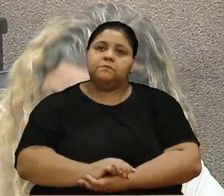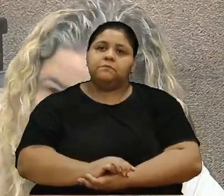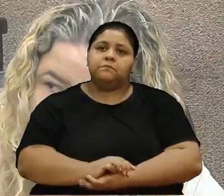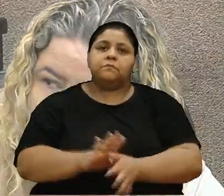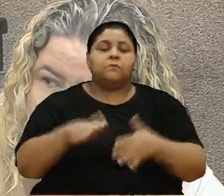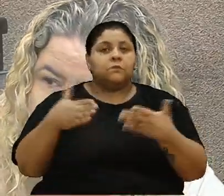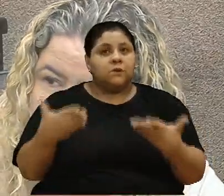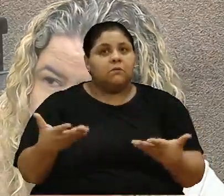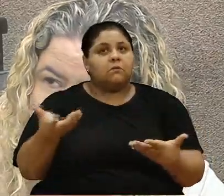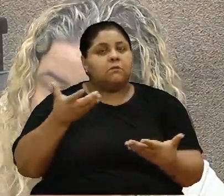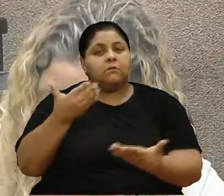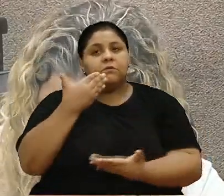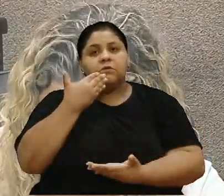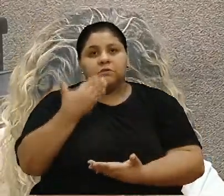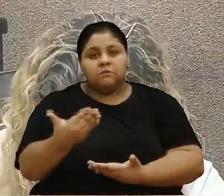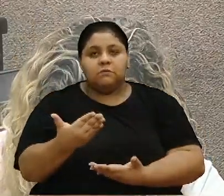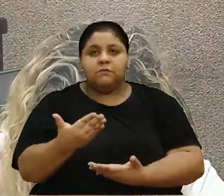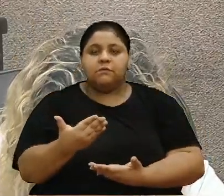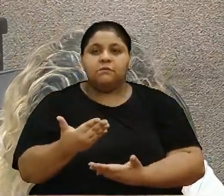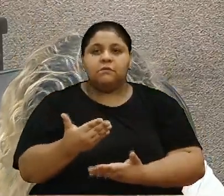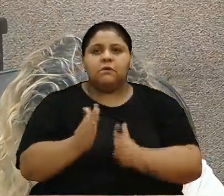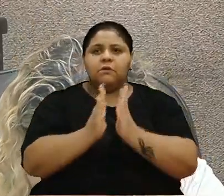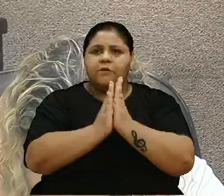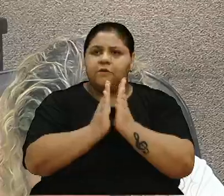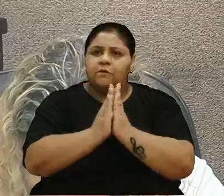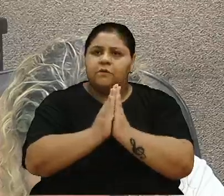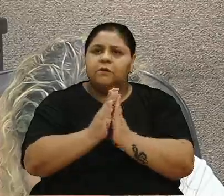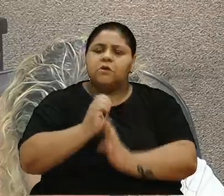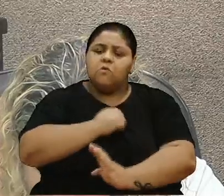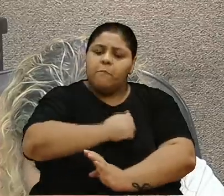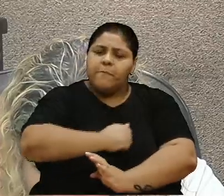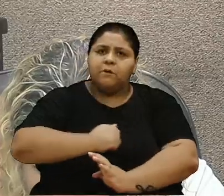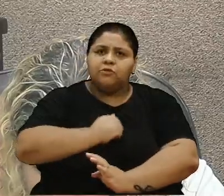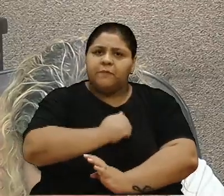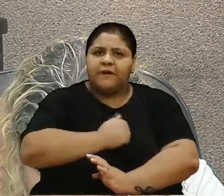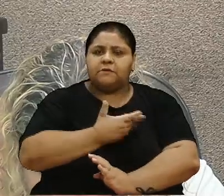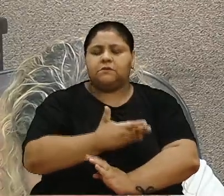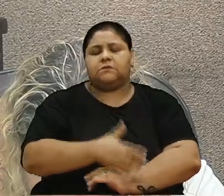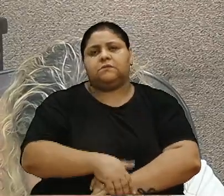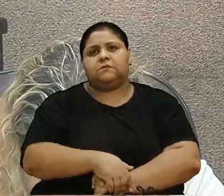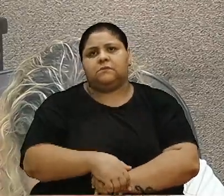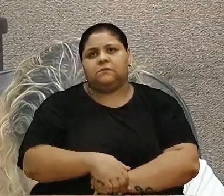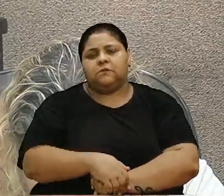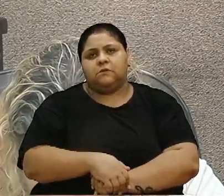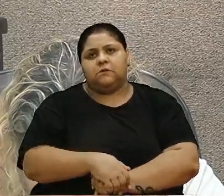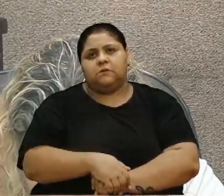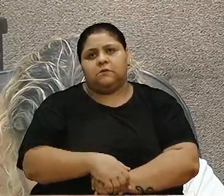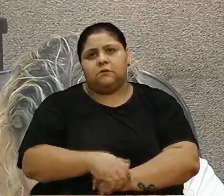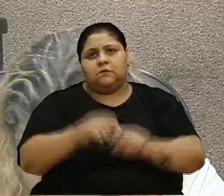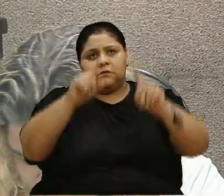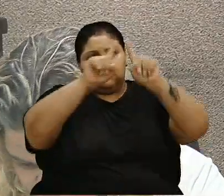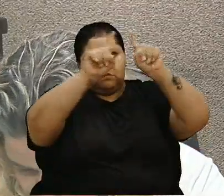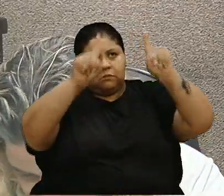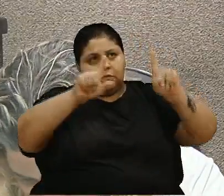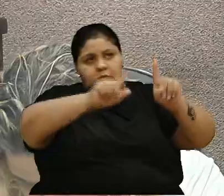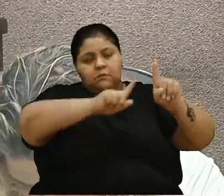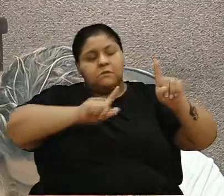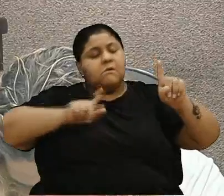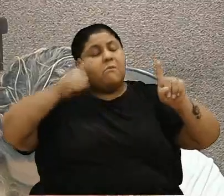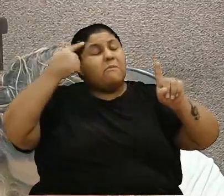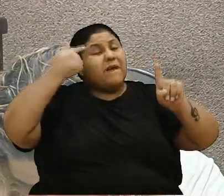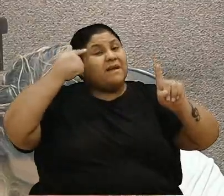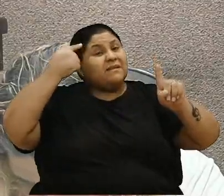Então eu quero pedir aqui encarecidamente e humildemente que a equipe do governador